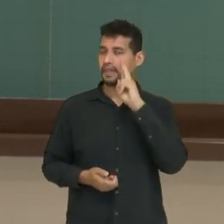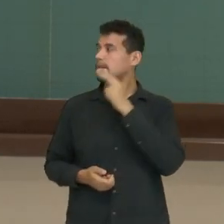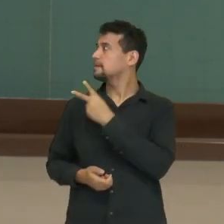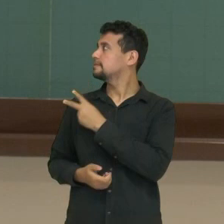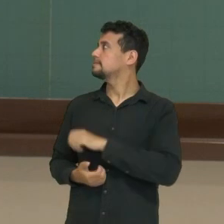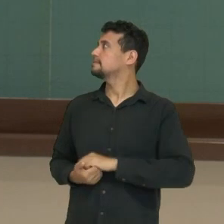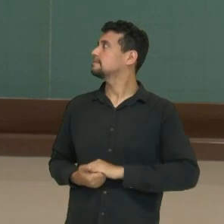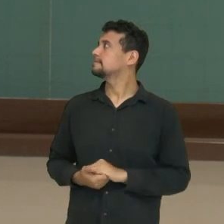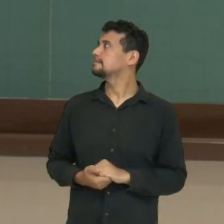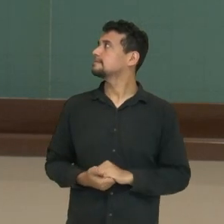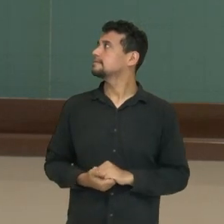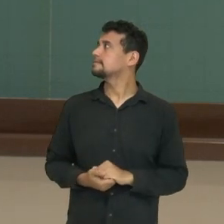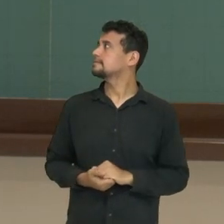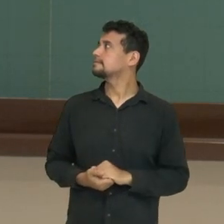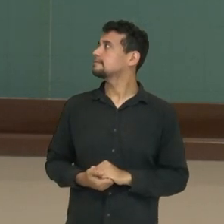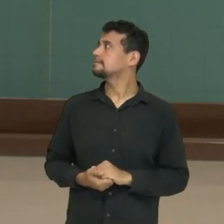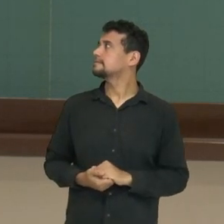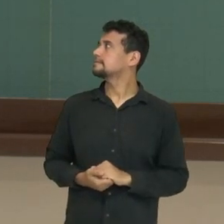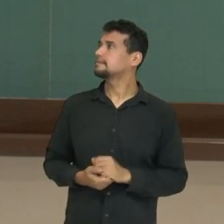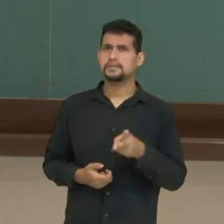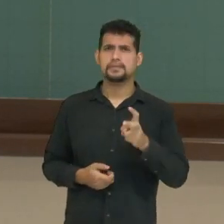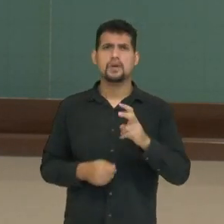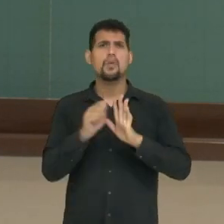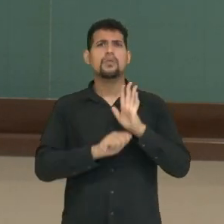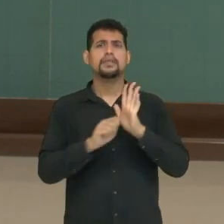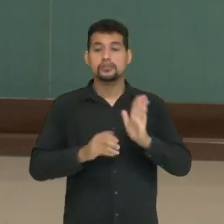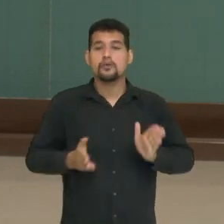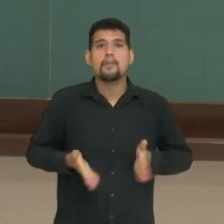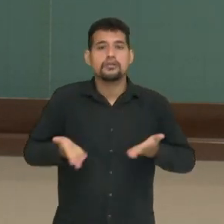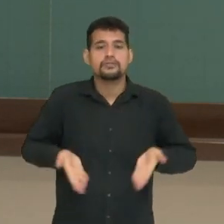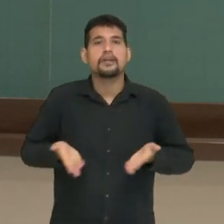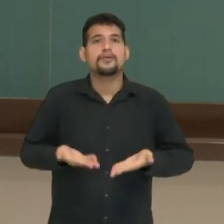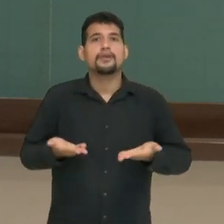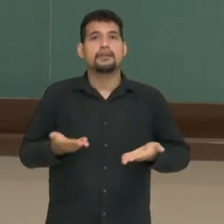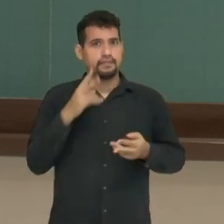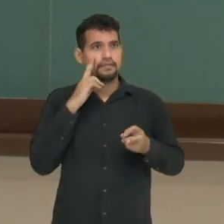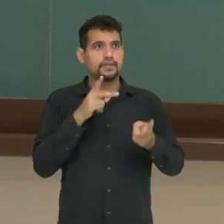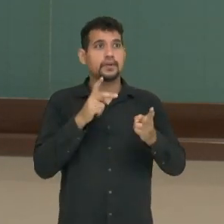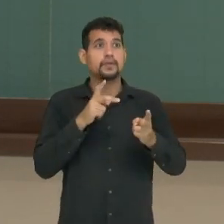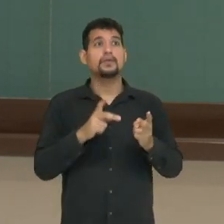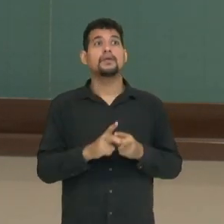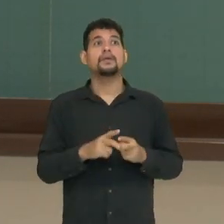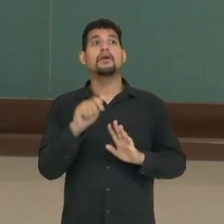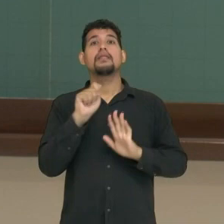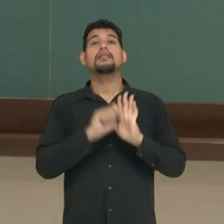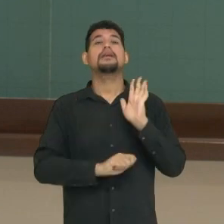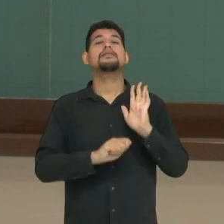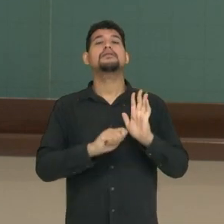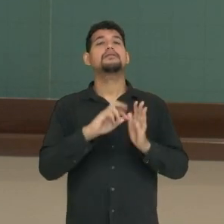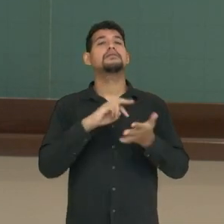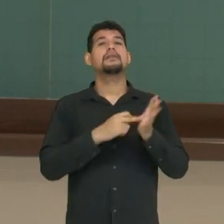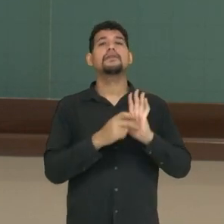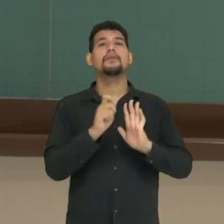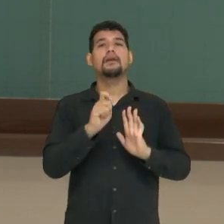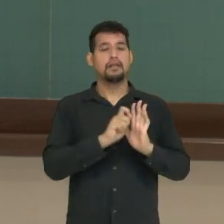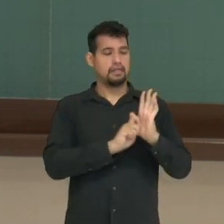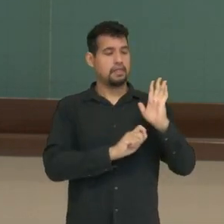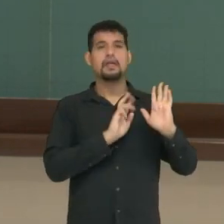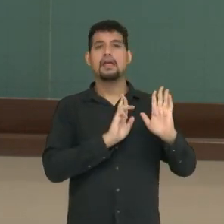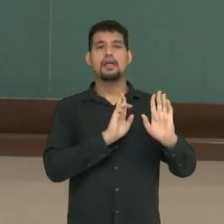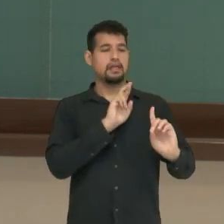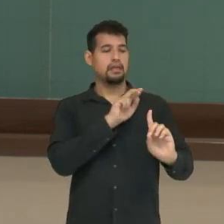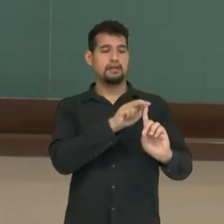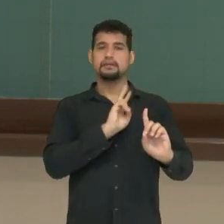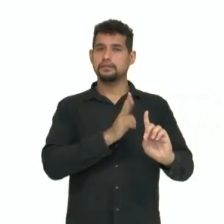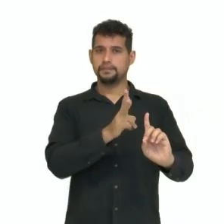texto. Percebeu? O que diz? O texto da Mensagens 10, né, aqui é a referência